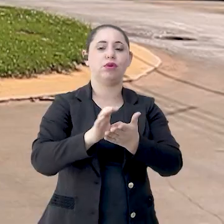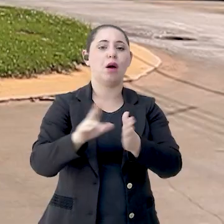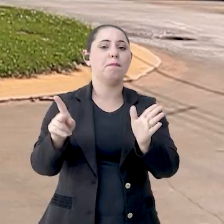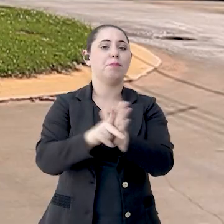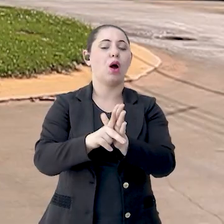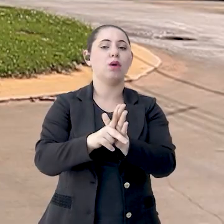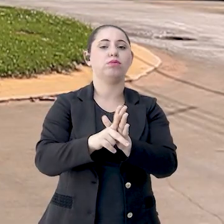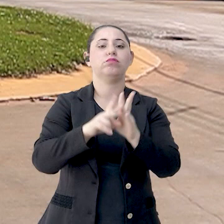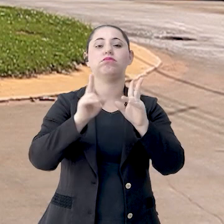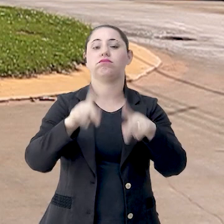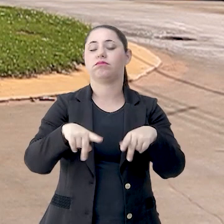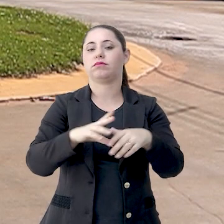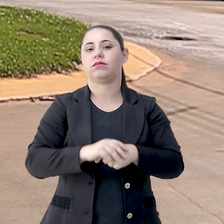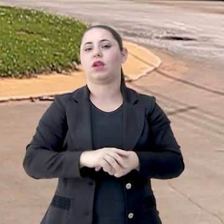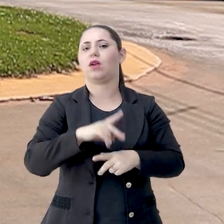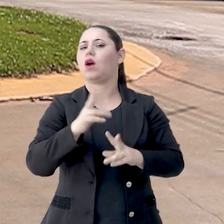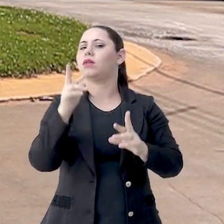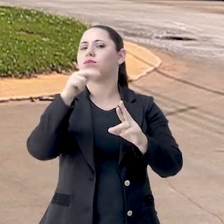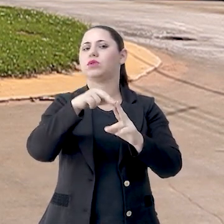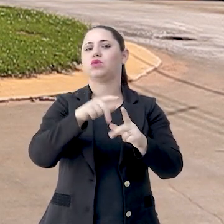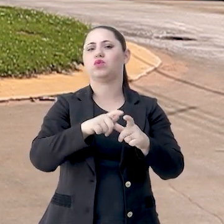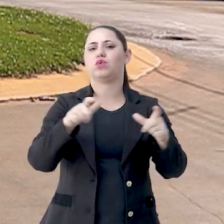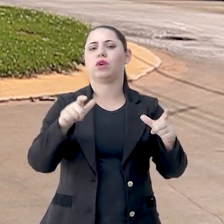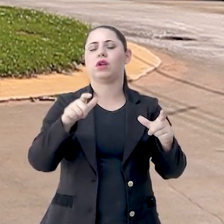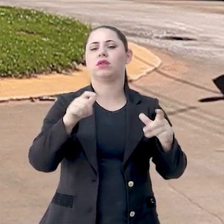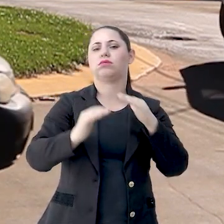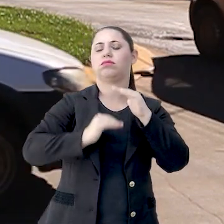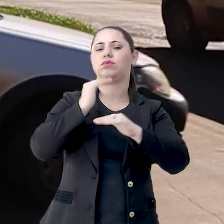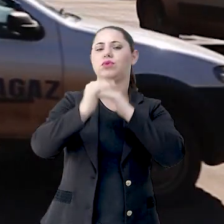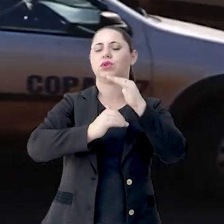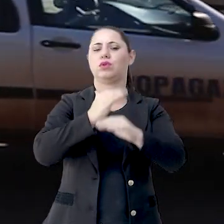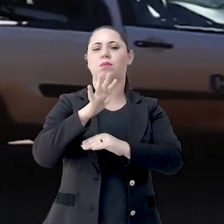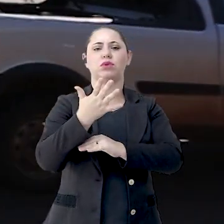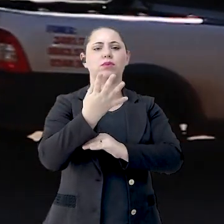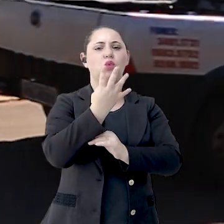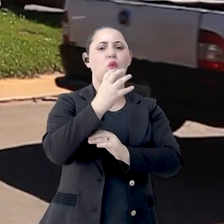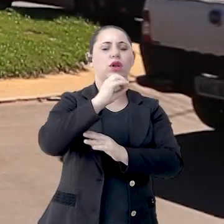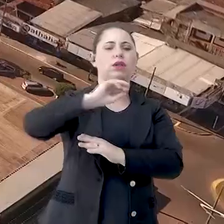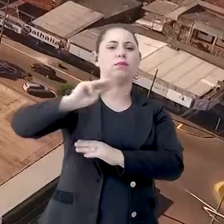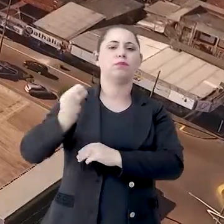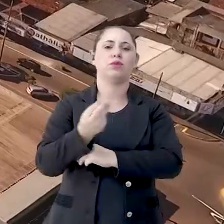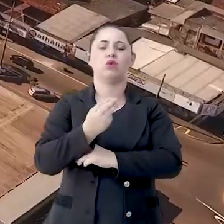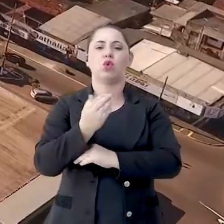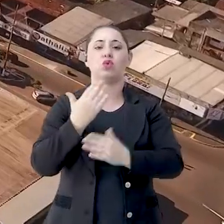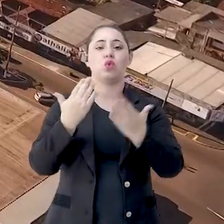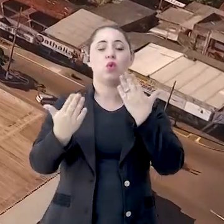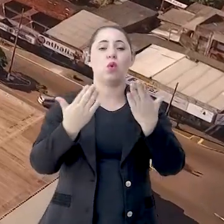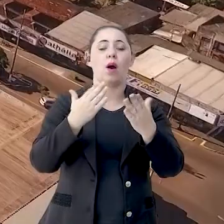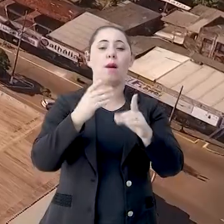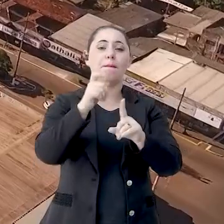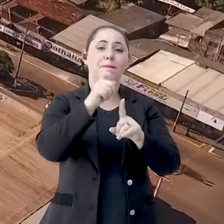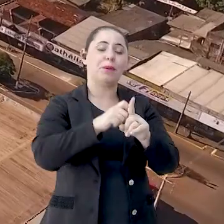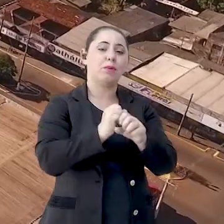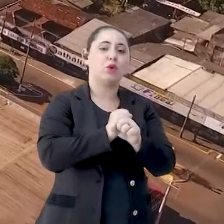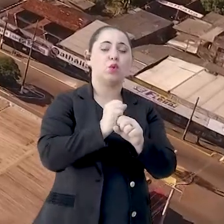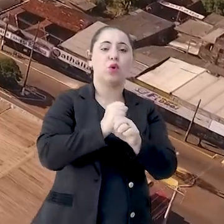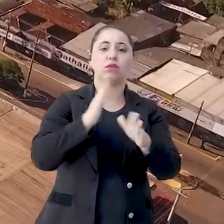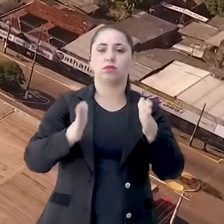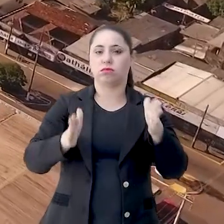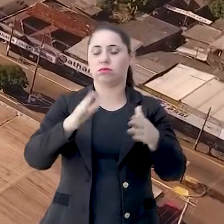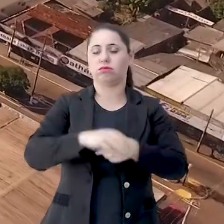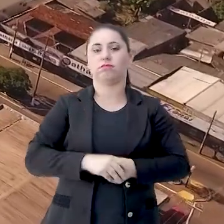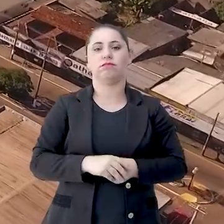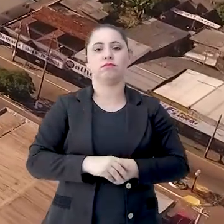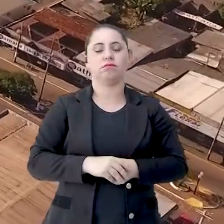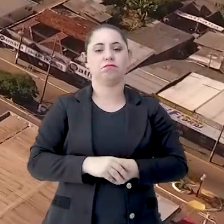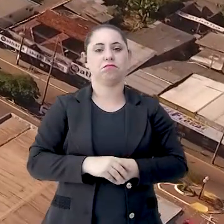crescimento de aproximadamente 40 milhões em relação ao primeiro ano do atual mandato. Boa parte desses recursos são repassados